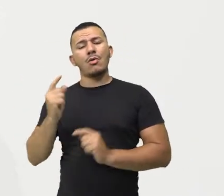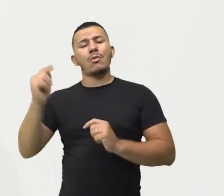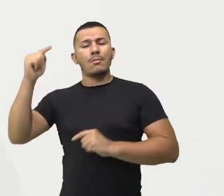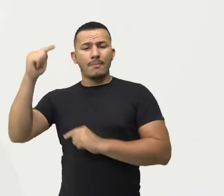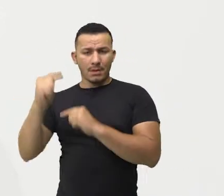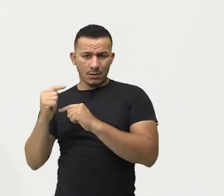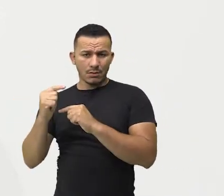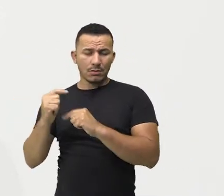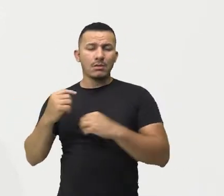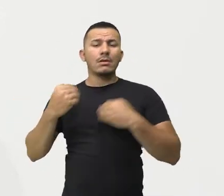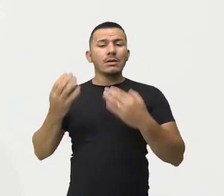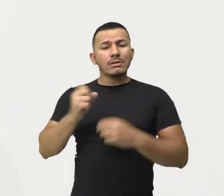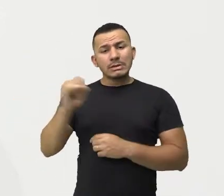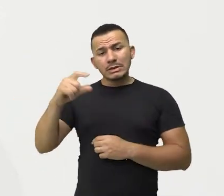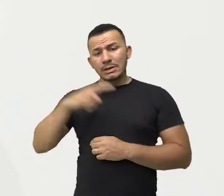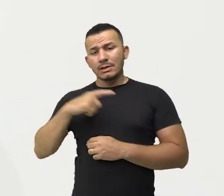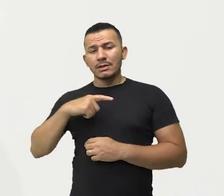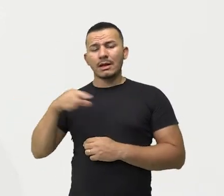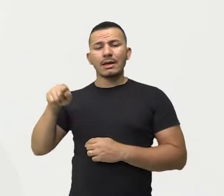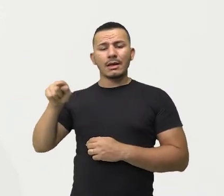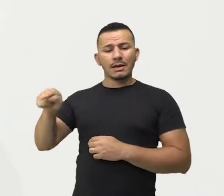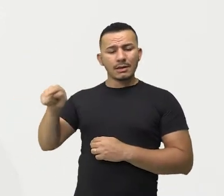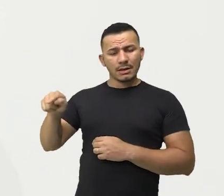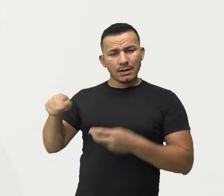Ora, se isso acontece,